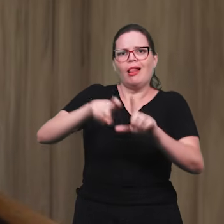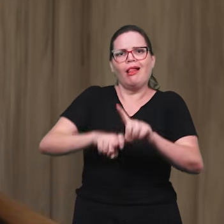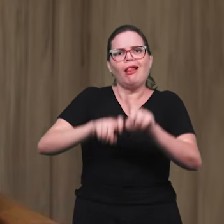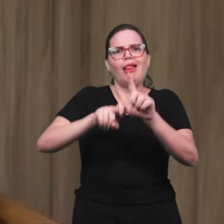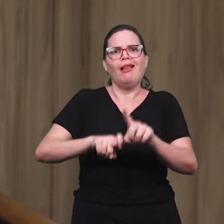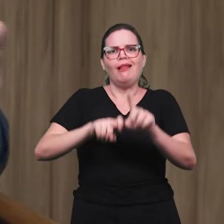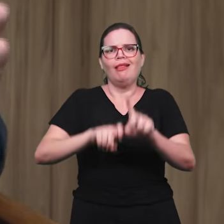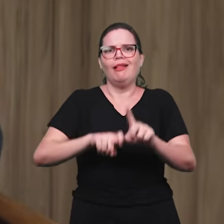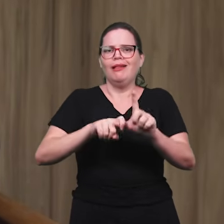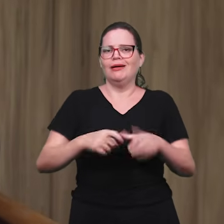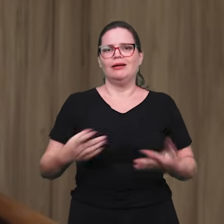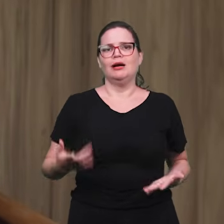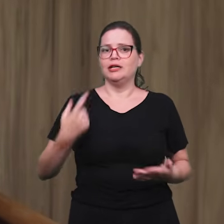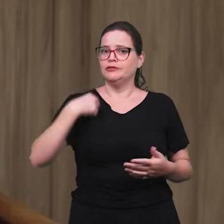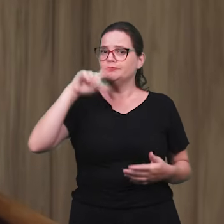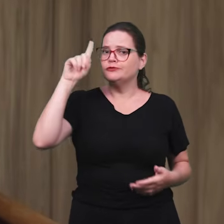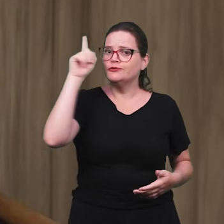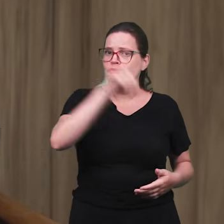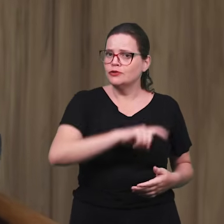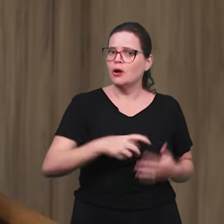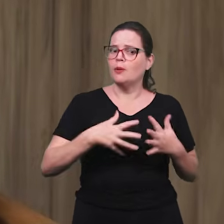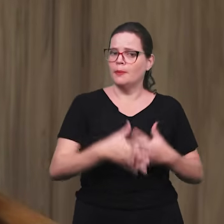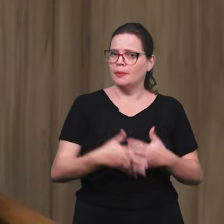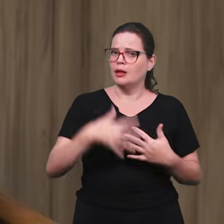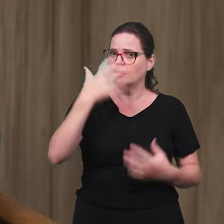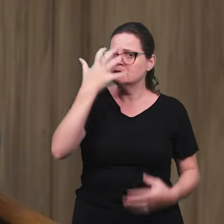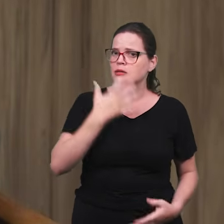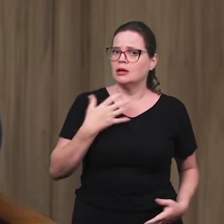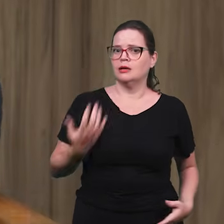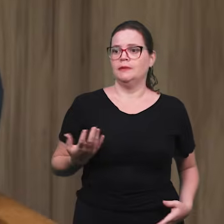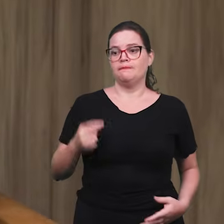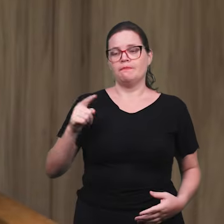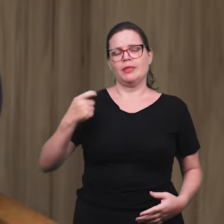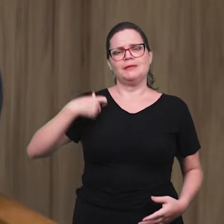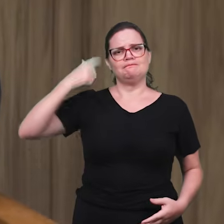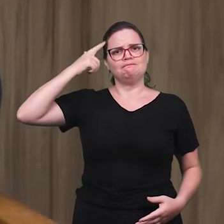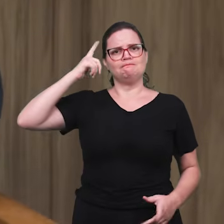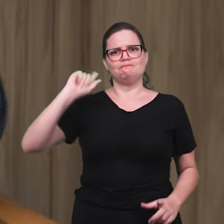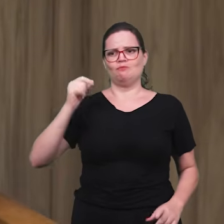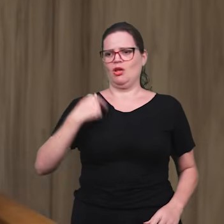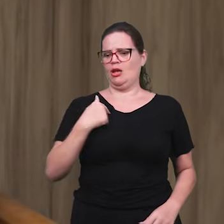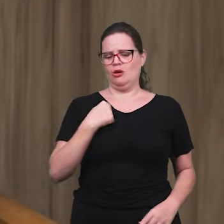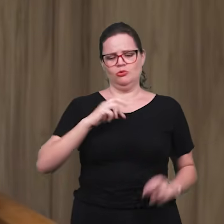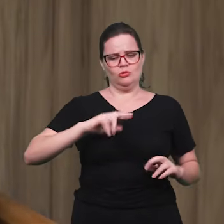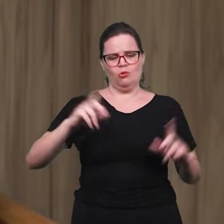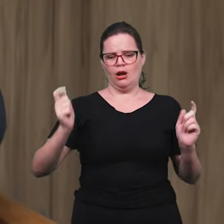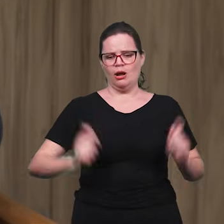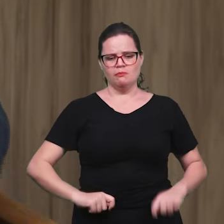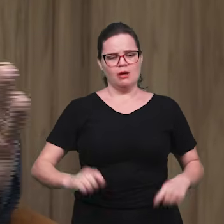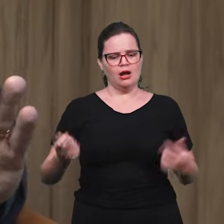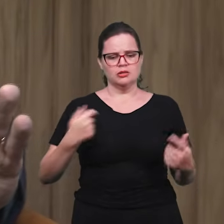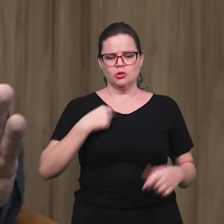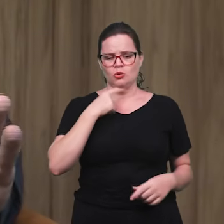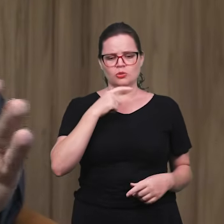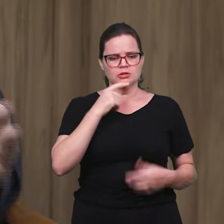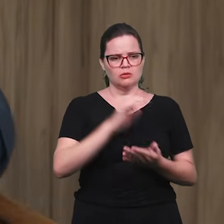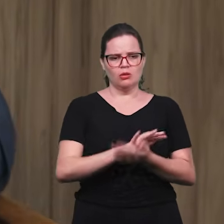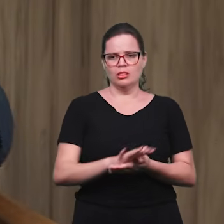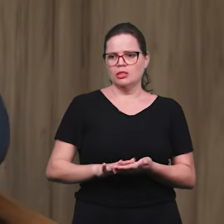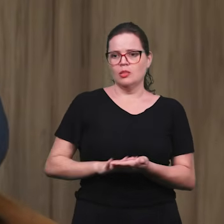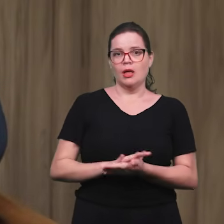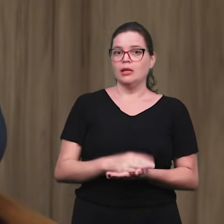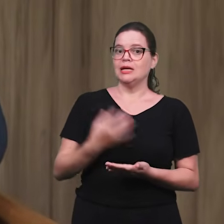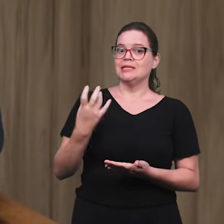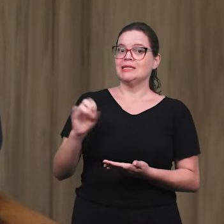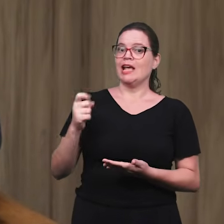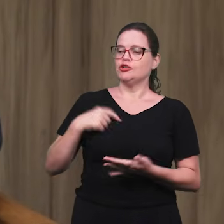é um complicador seríssimo. Ele começa a entender psicologicamente que ele não é mais hábil para conduzir nada. Então,